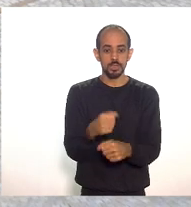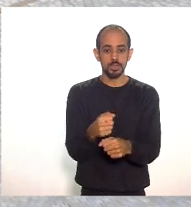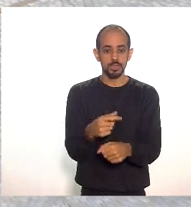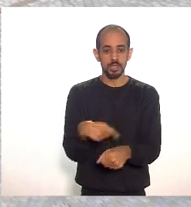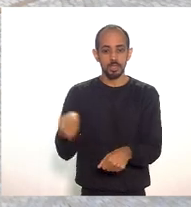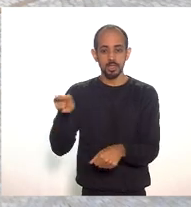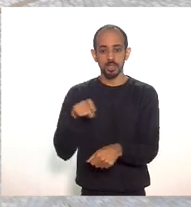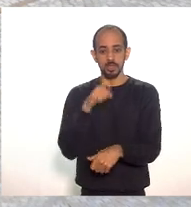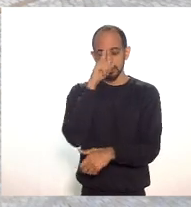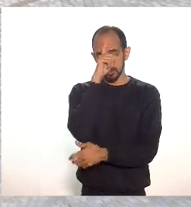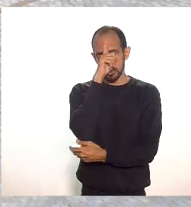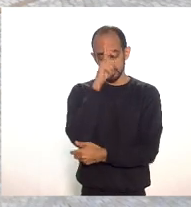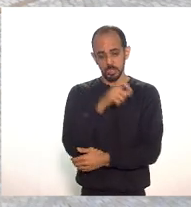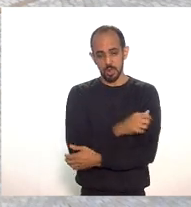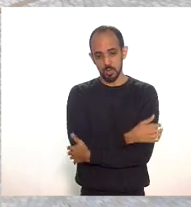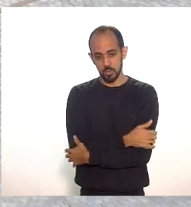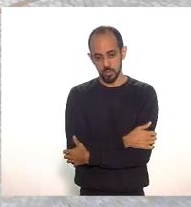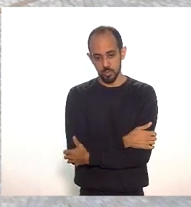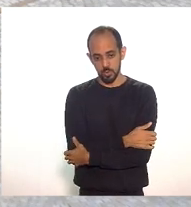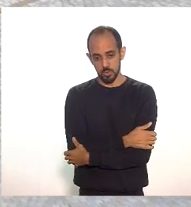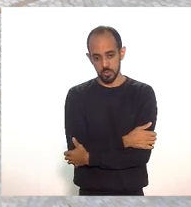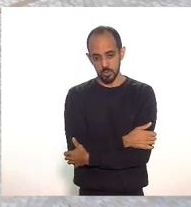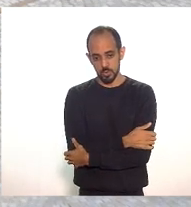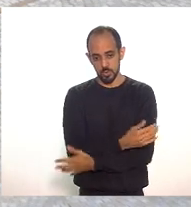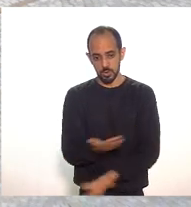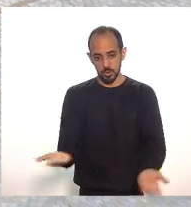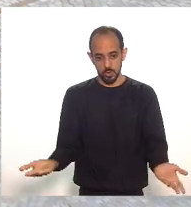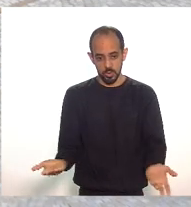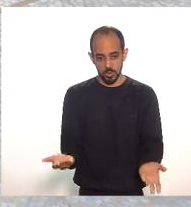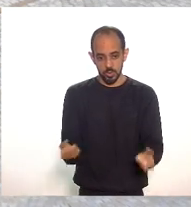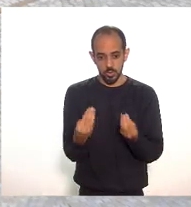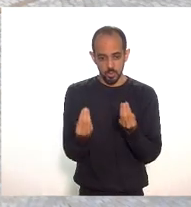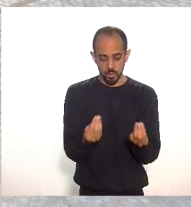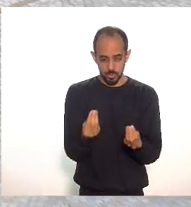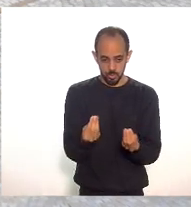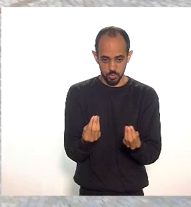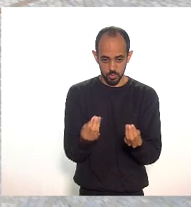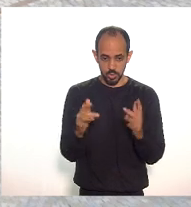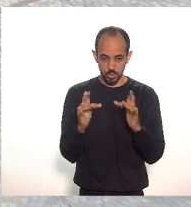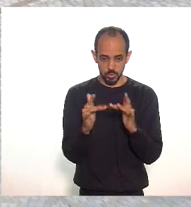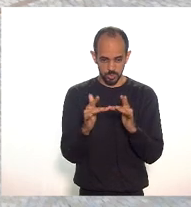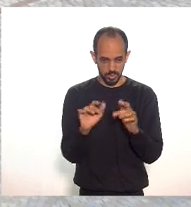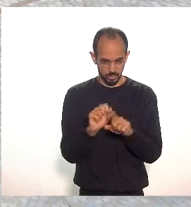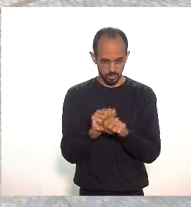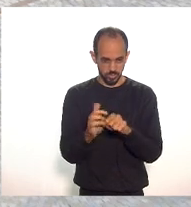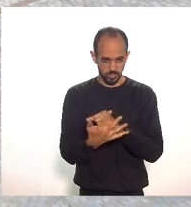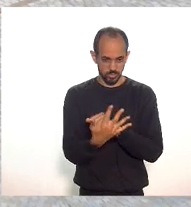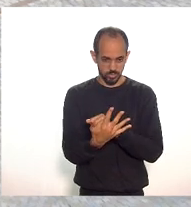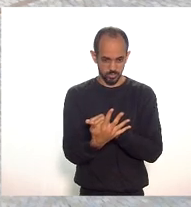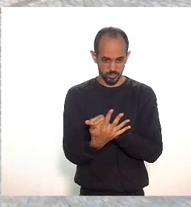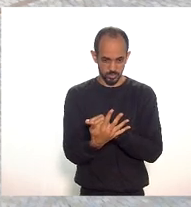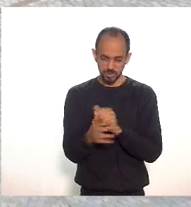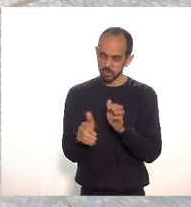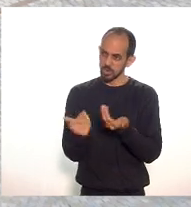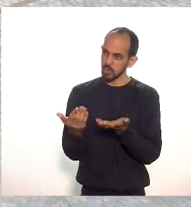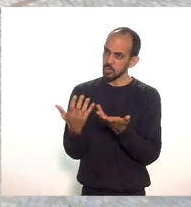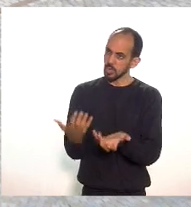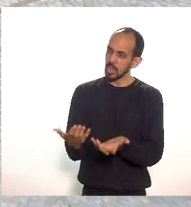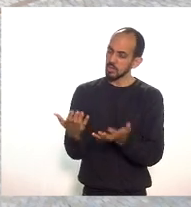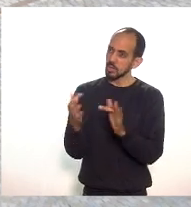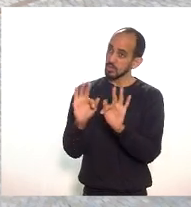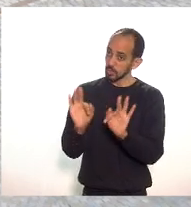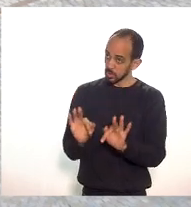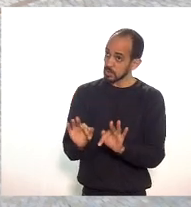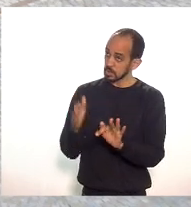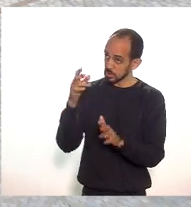Rocha Faria que tá super lotado sala vermelha amarela cheio de contagem do convívio porque dizer se o senhor eu fiquei muito feliz